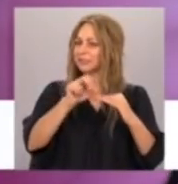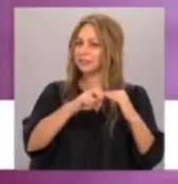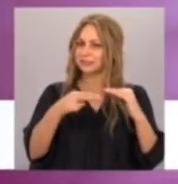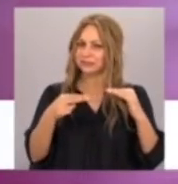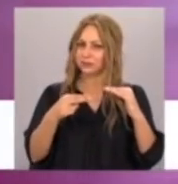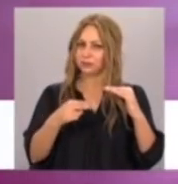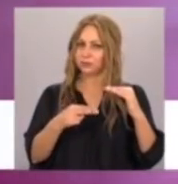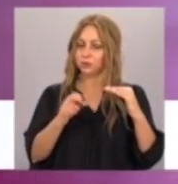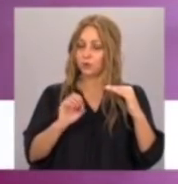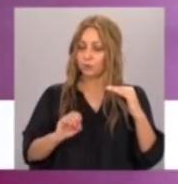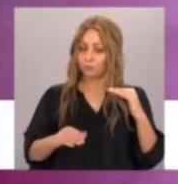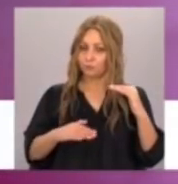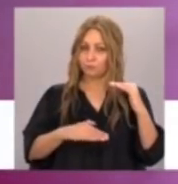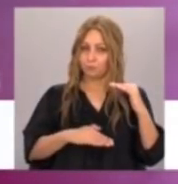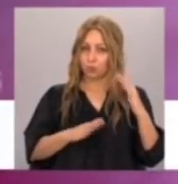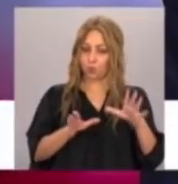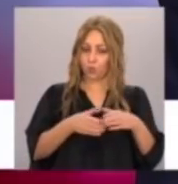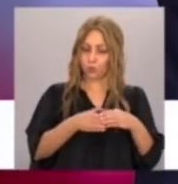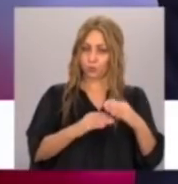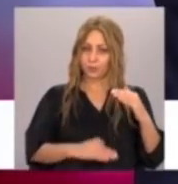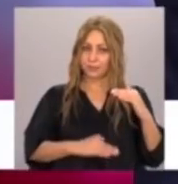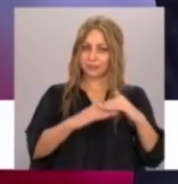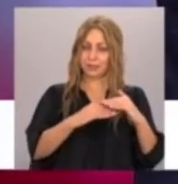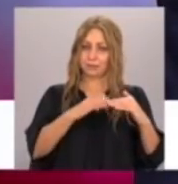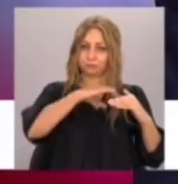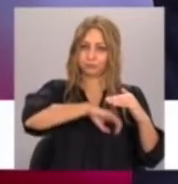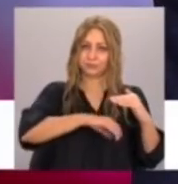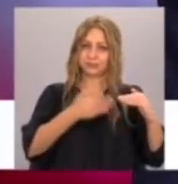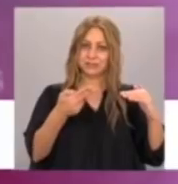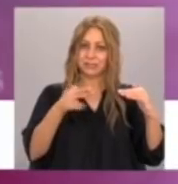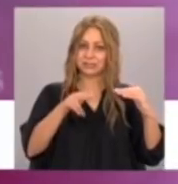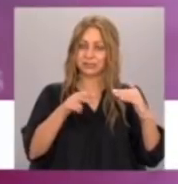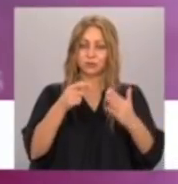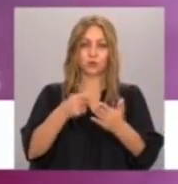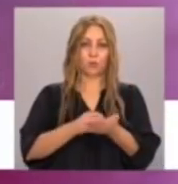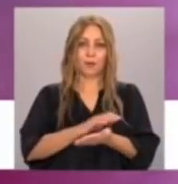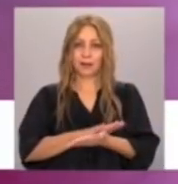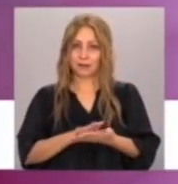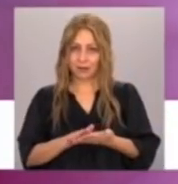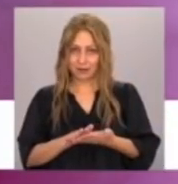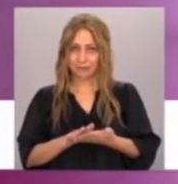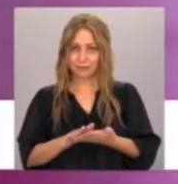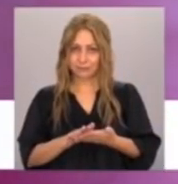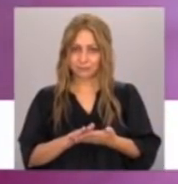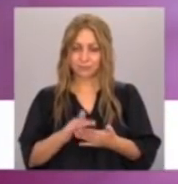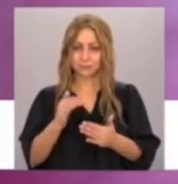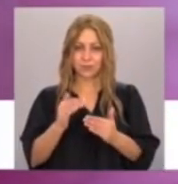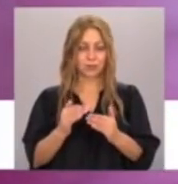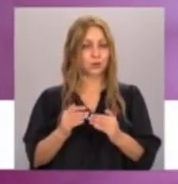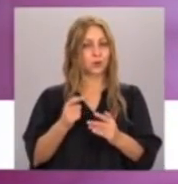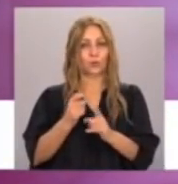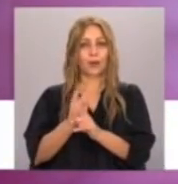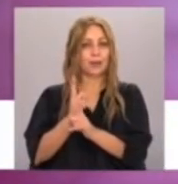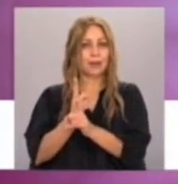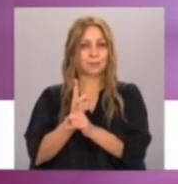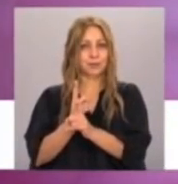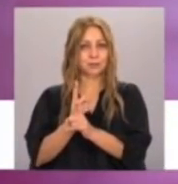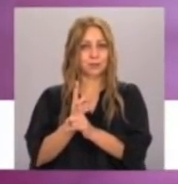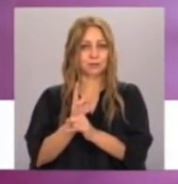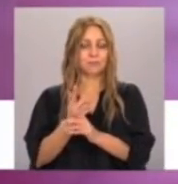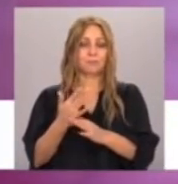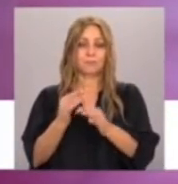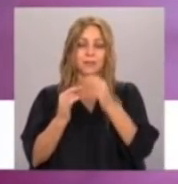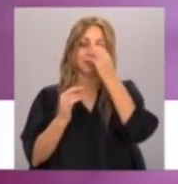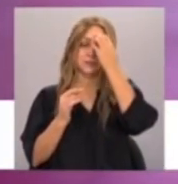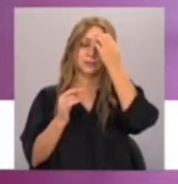portanto o primeiro estão isentos opção se paga sobre a diferença e é isso que ocorre depressivo não se paga mesma taxa de imposto sem Diferentemente